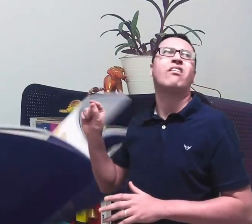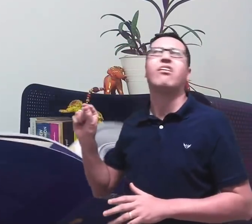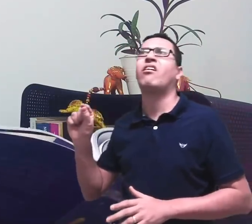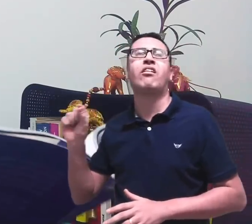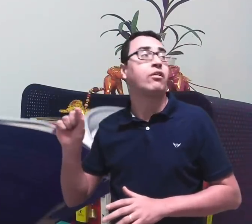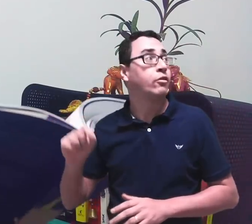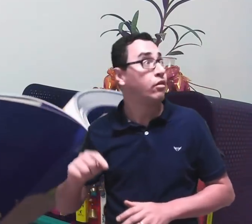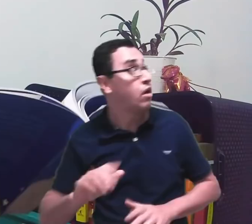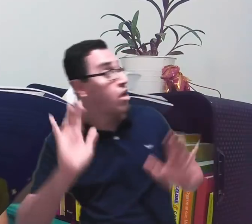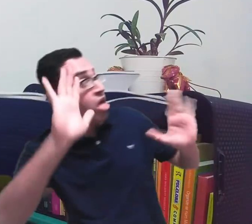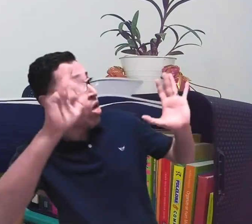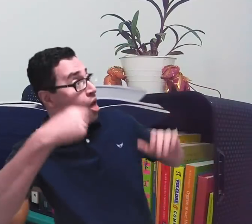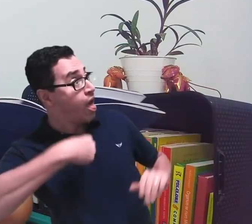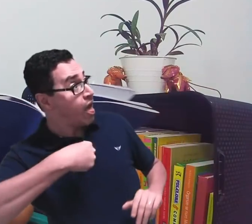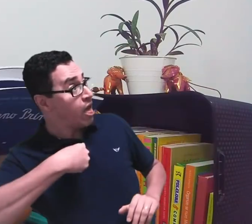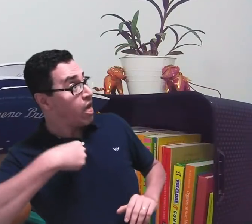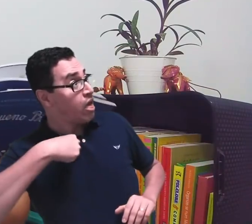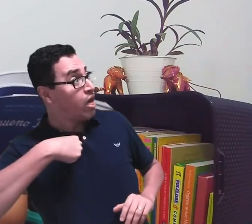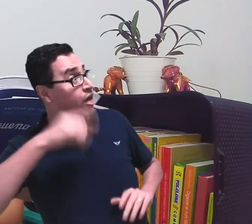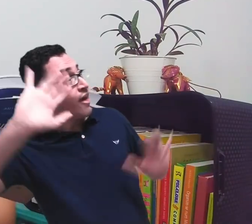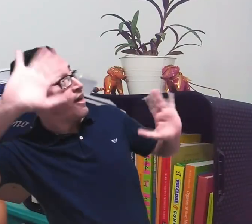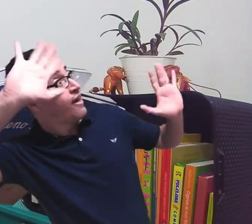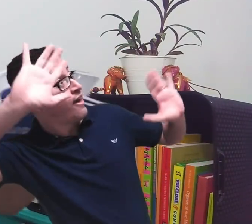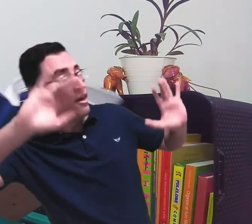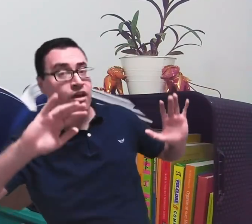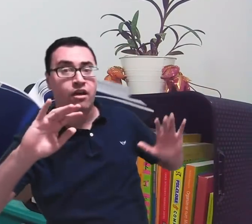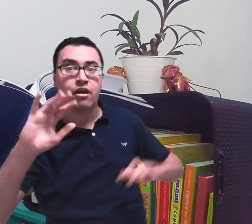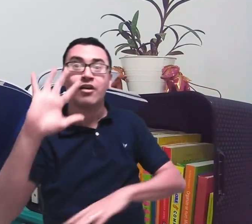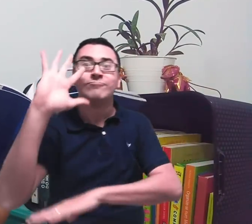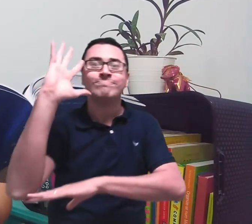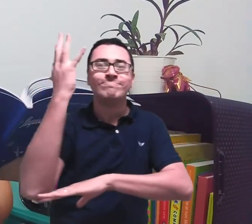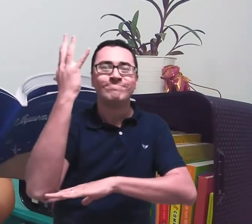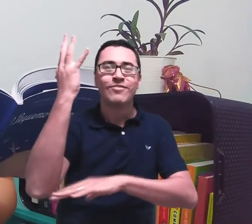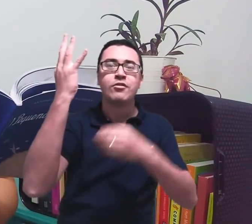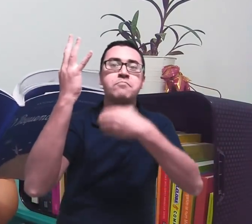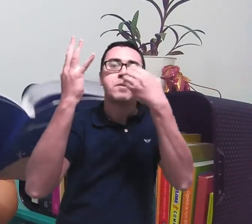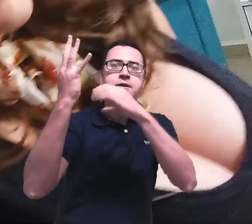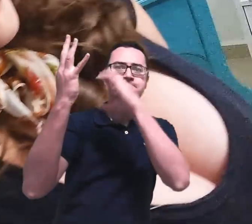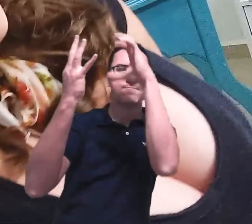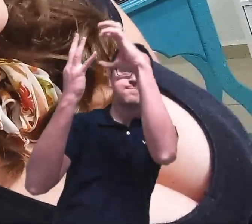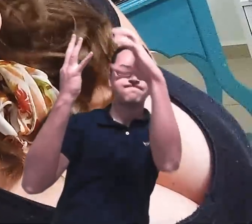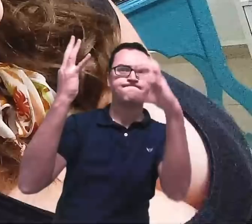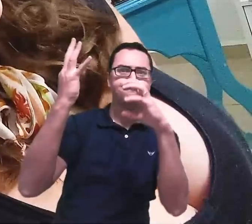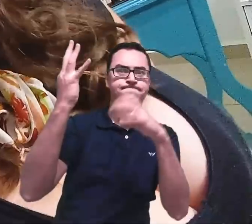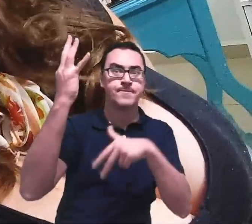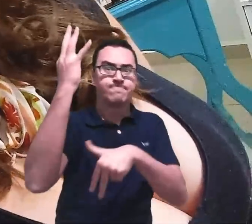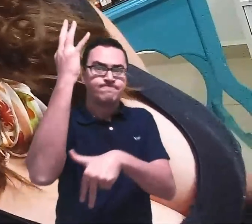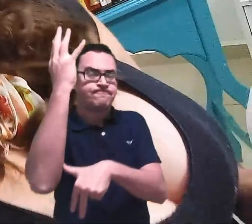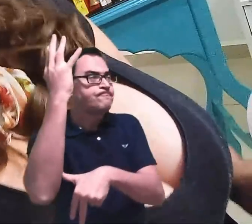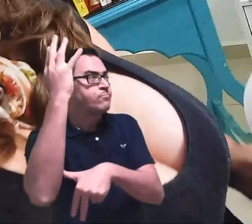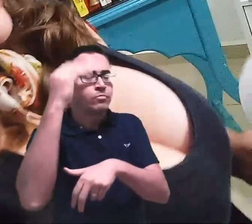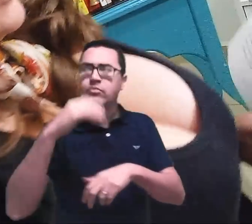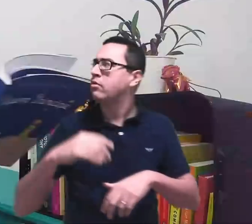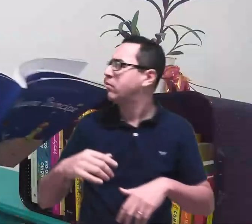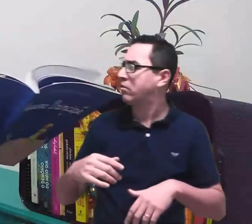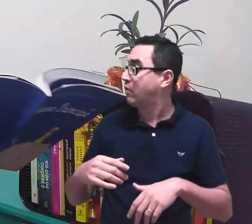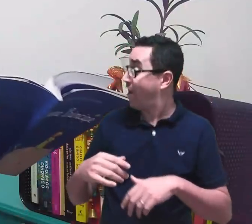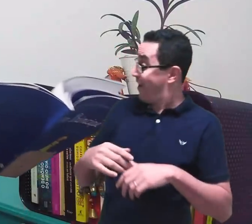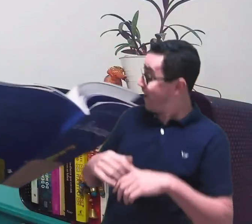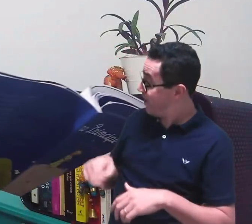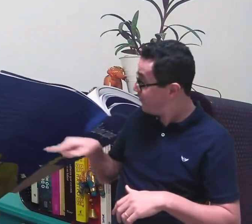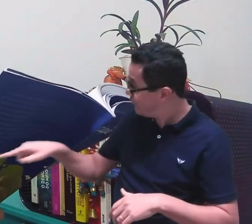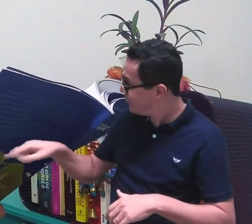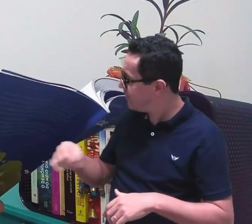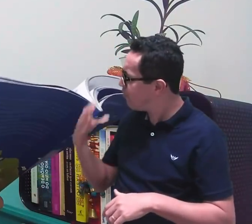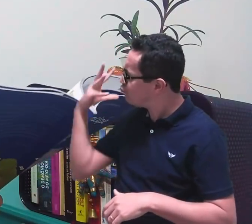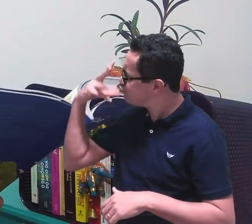a voz debaixo da macieira. Quem é você? Perguntou o Pequeno Príncipe. É muito bonita. Sou